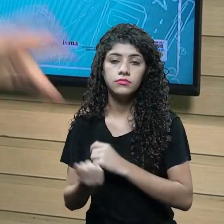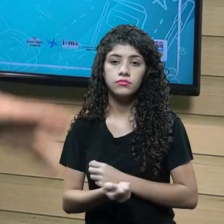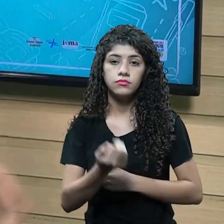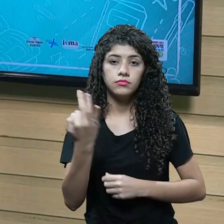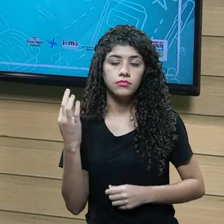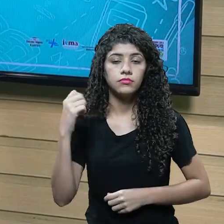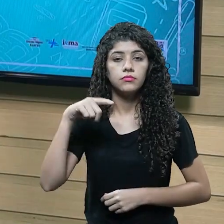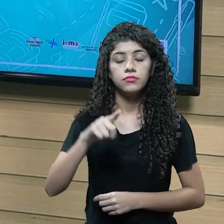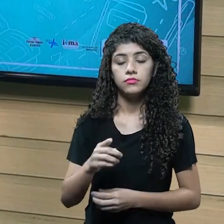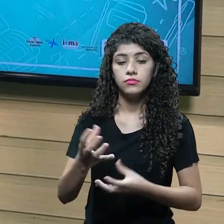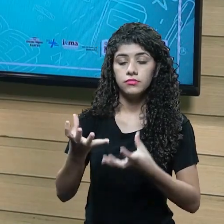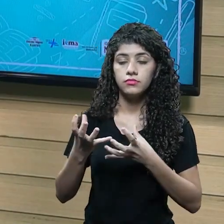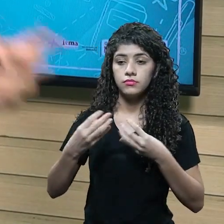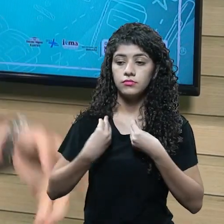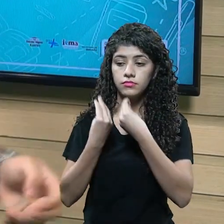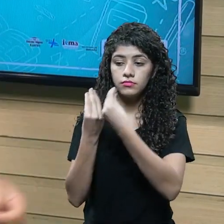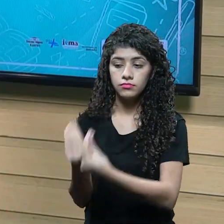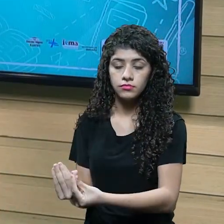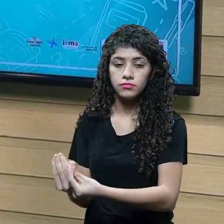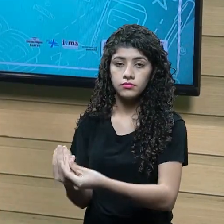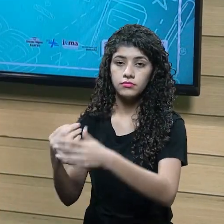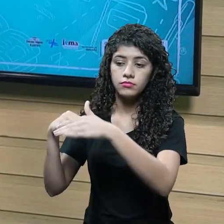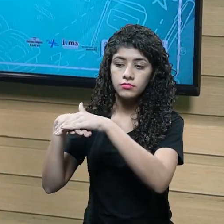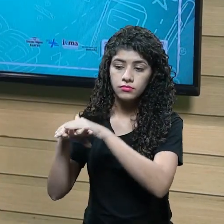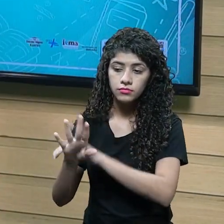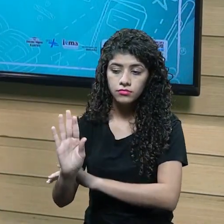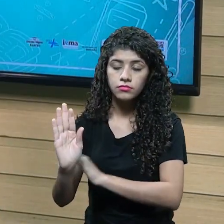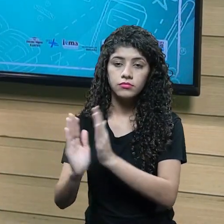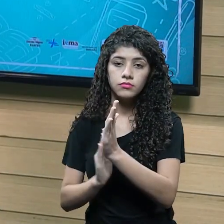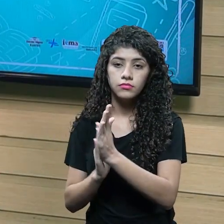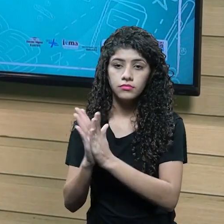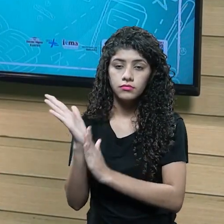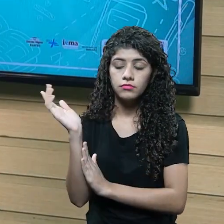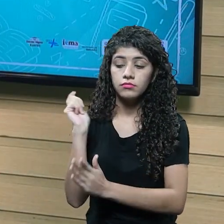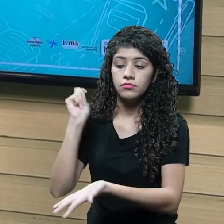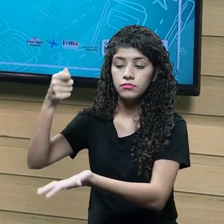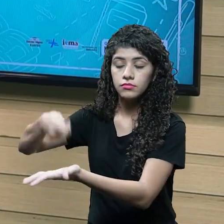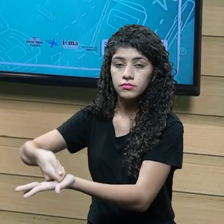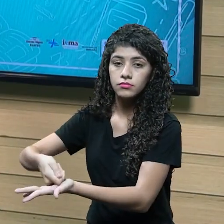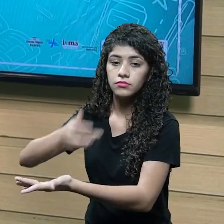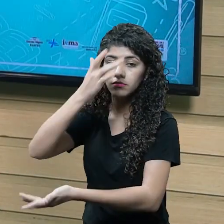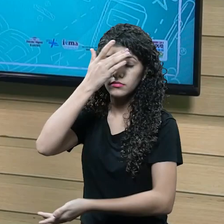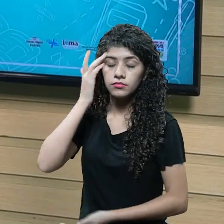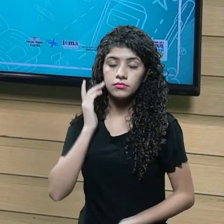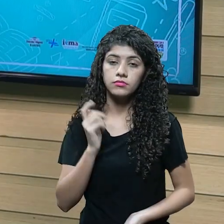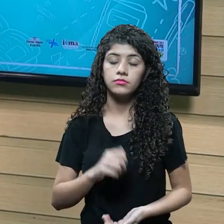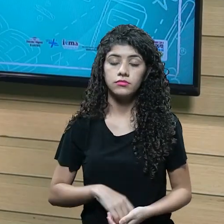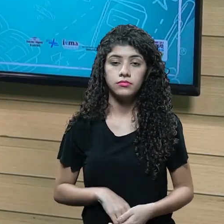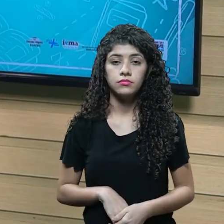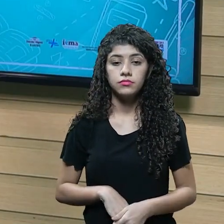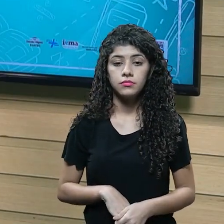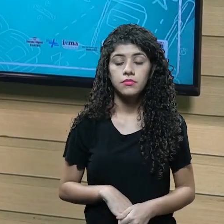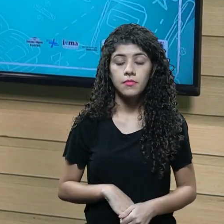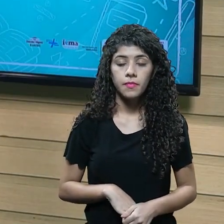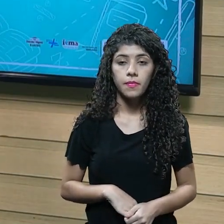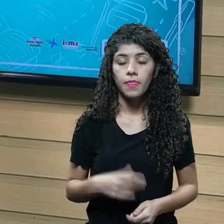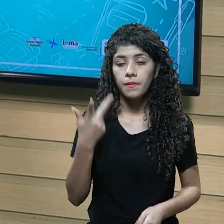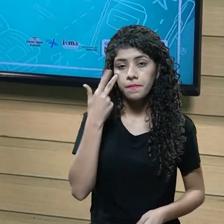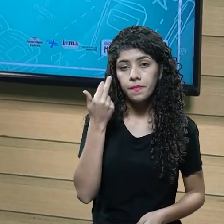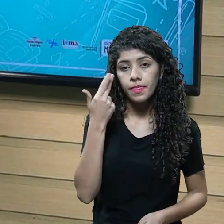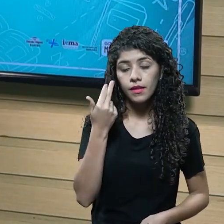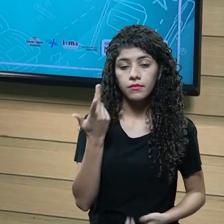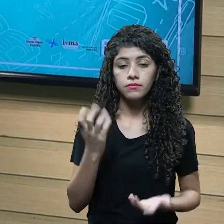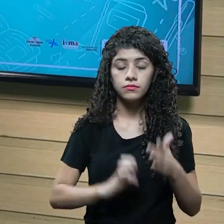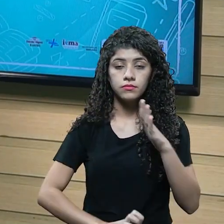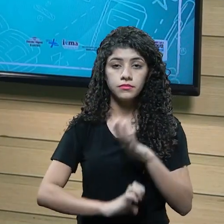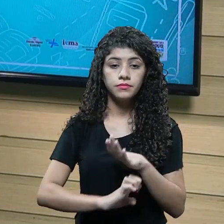lhe entrega, faz a fatura, lhe entrega o produto junto com a fatura e o comerciante, o varejista, ele faz o pagamento. É muito comum. A empresa que nós citamos na